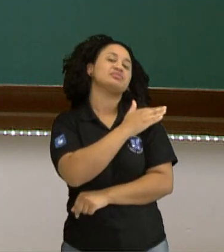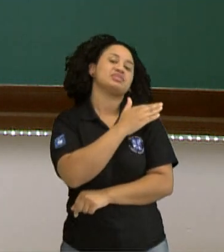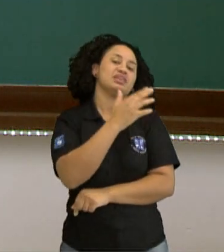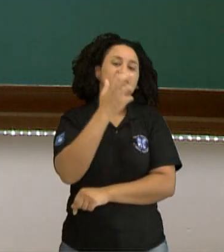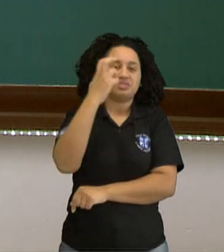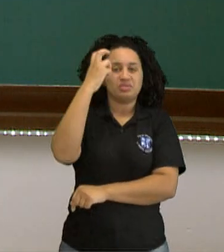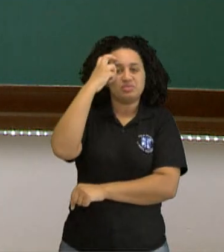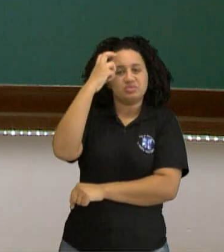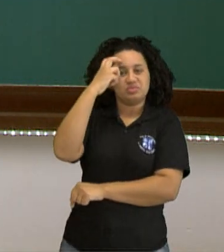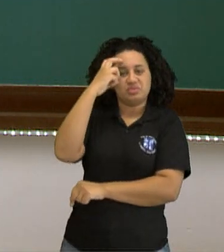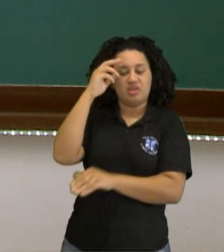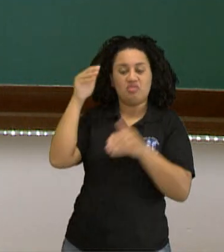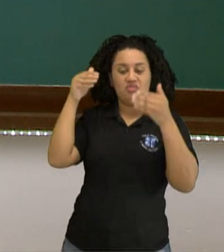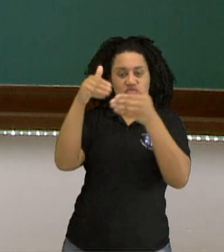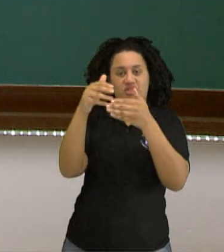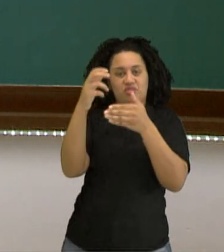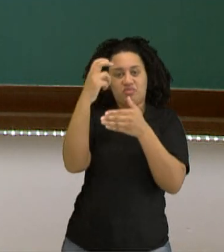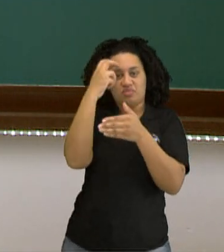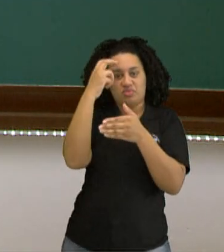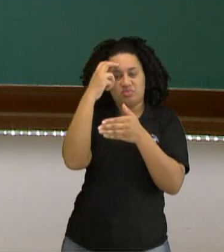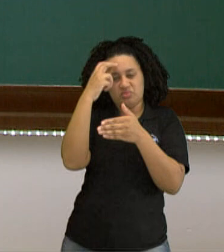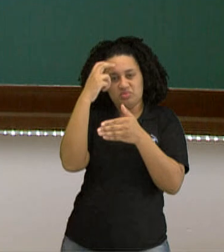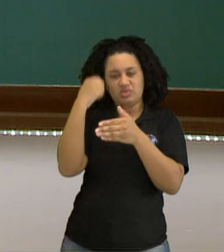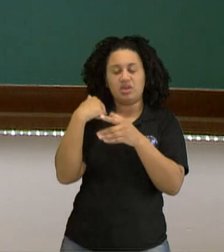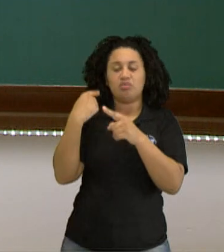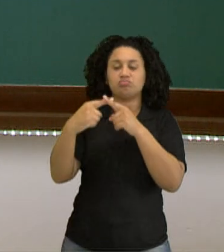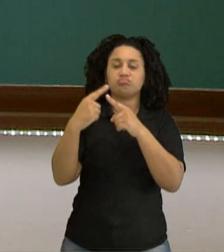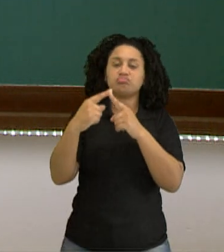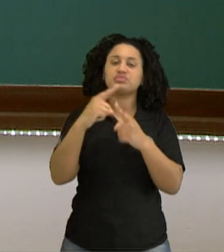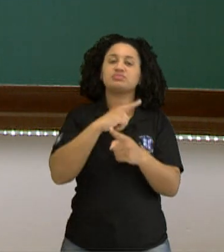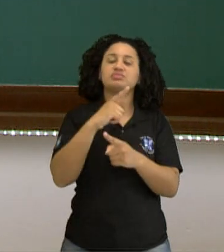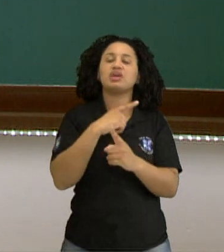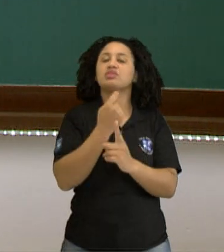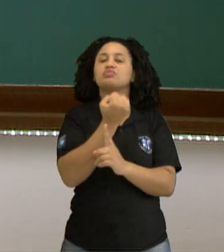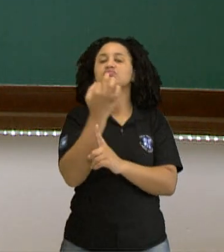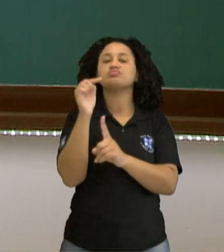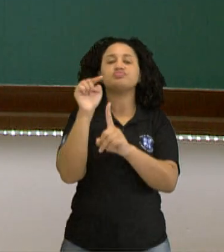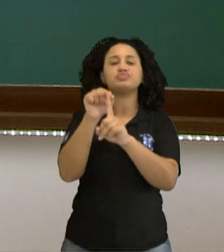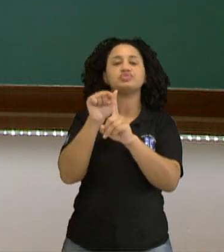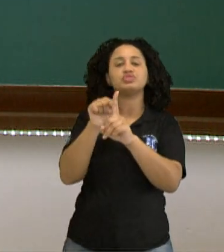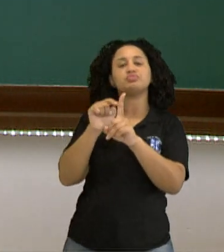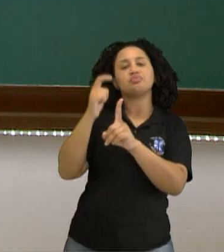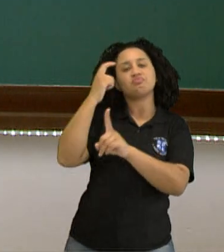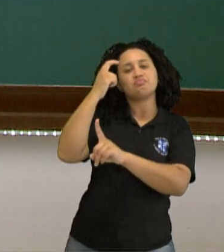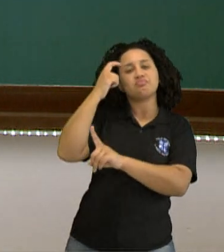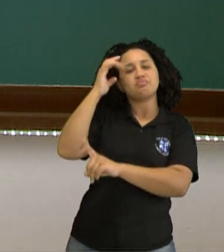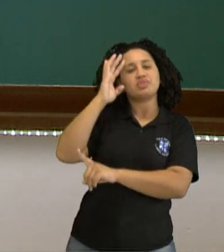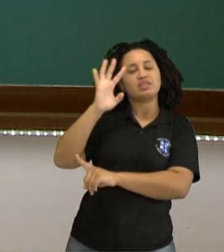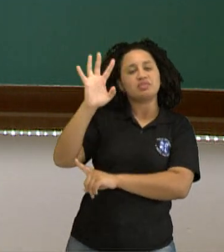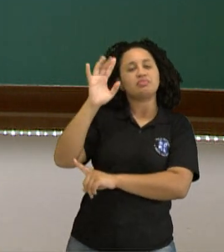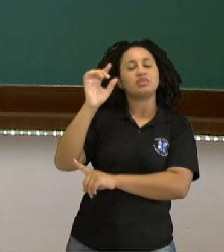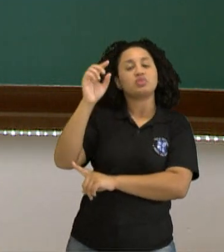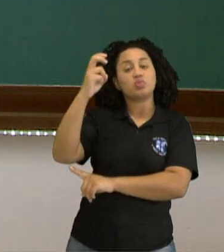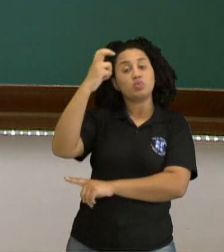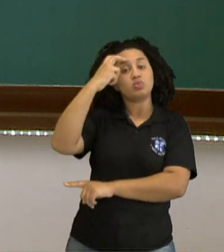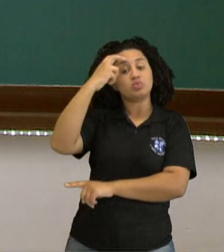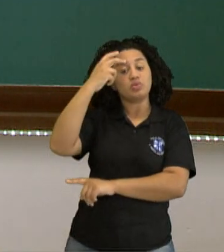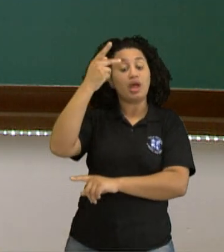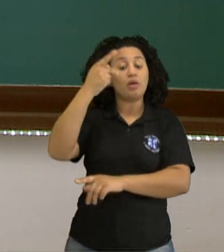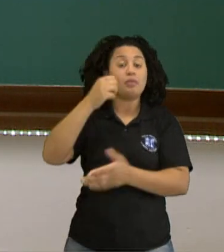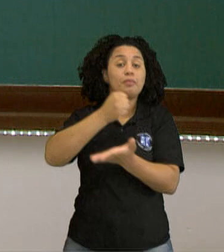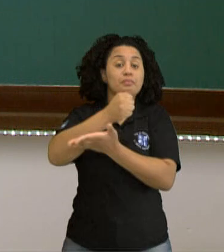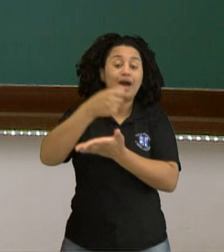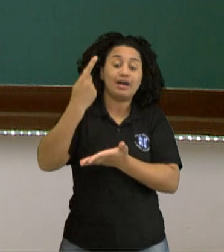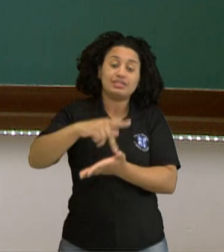cultura, pois privilegia algum tipo de pensamento cultural baseado em sua própria realidade